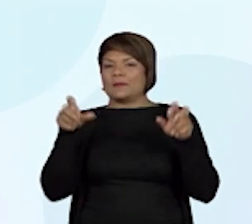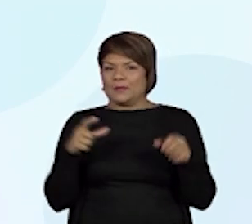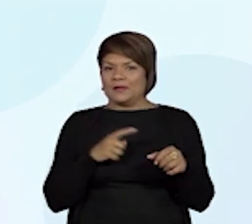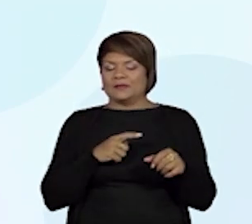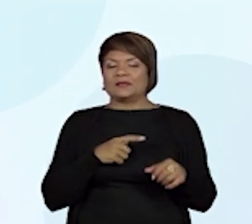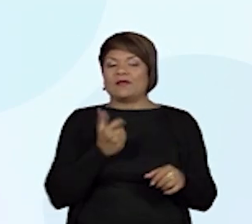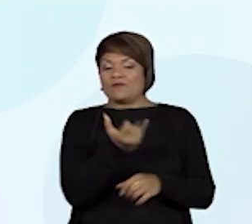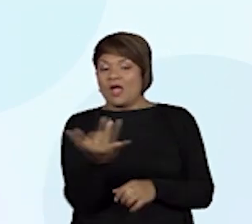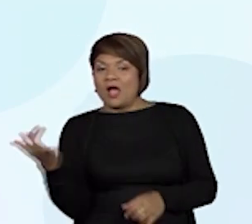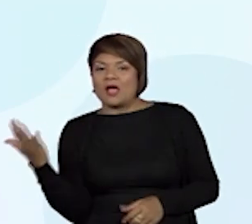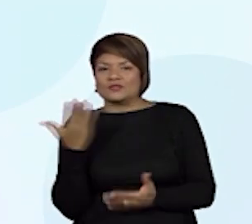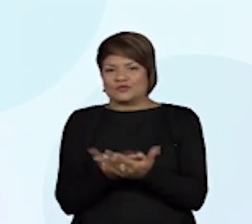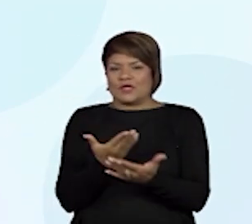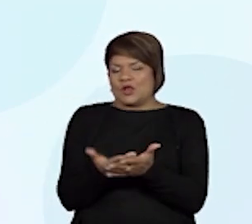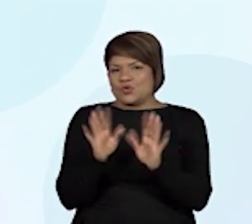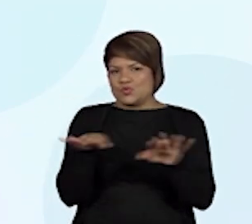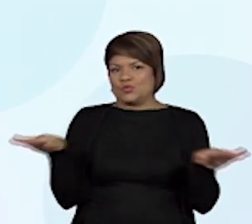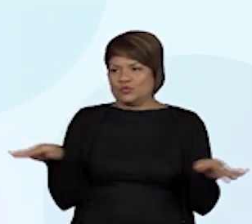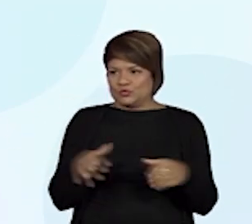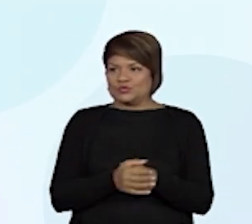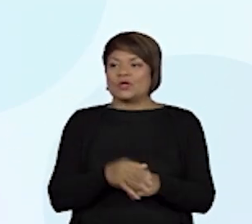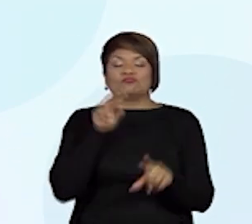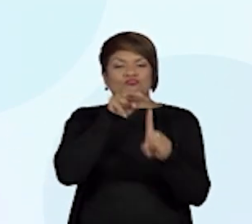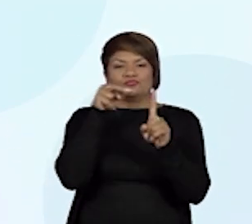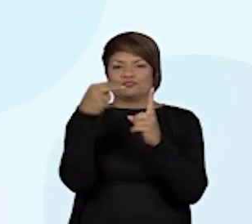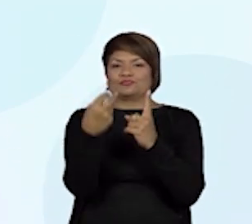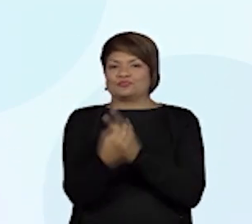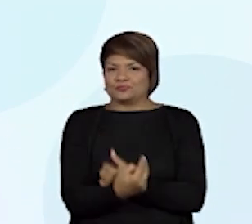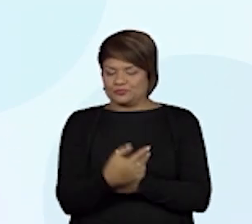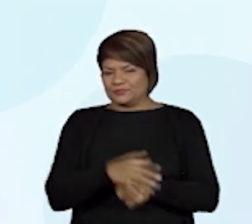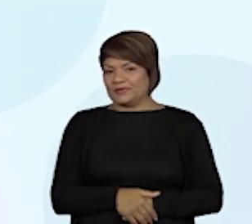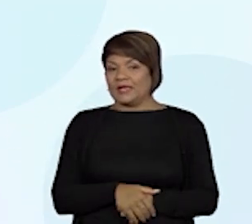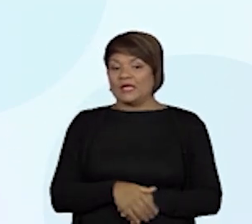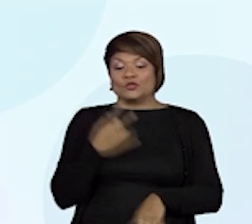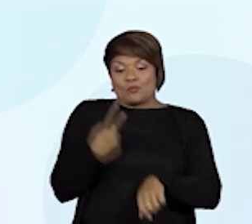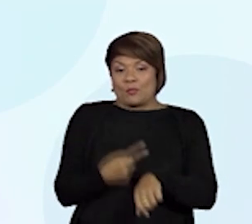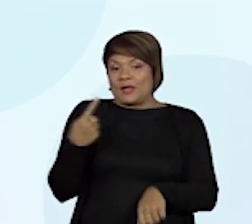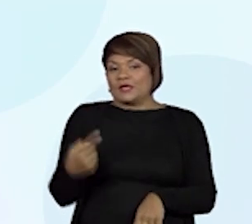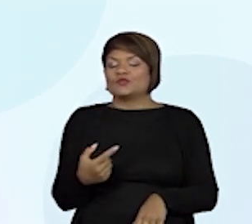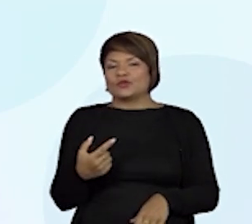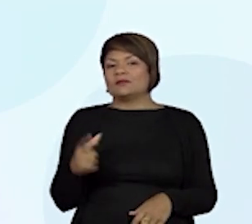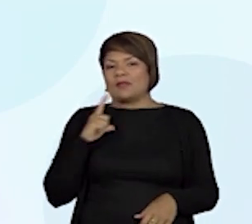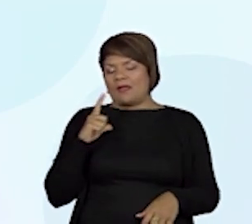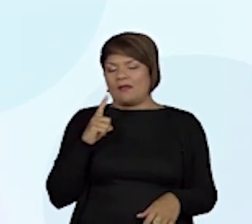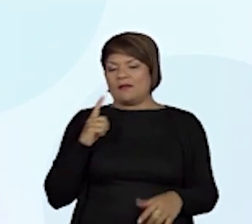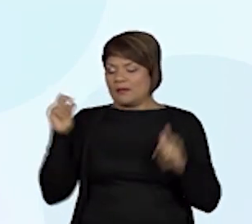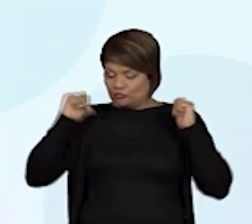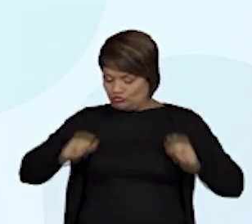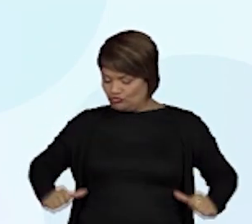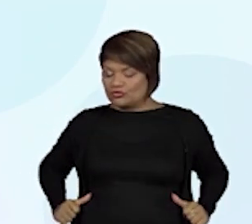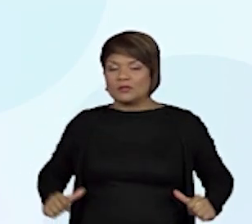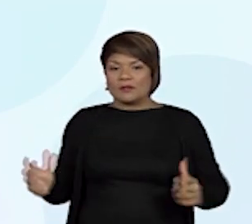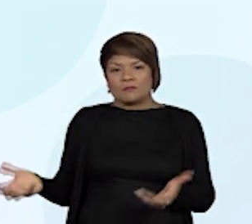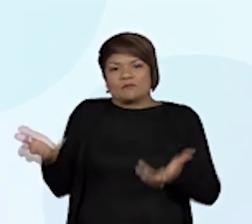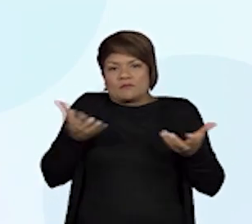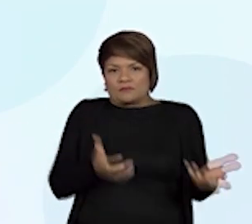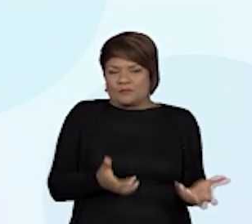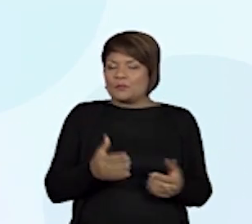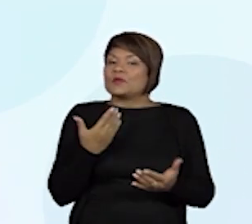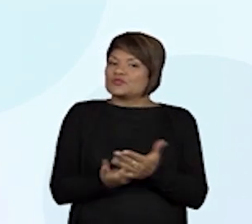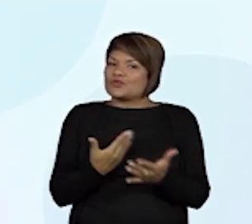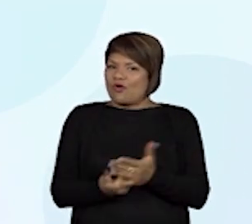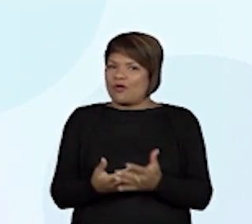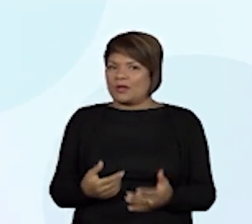vários estudantes, igual eu coloquei do tema do momento que você pega a mochila para ir para a escola. Como é o relato de cada um para